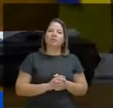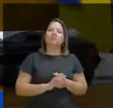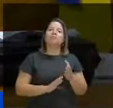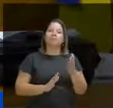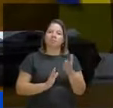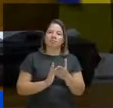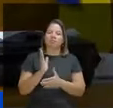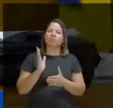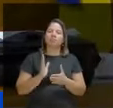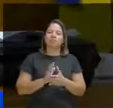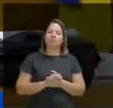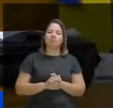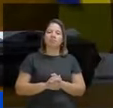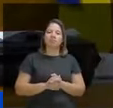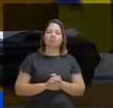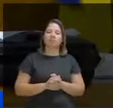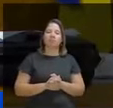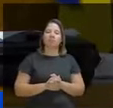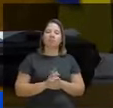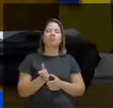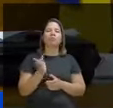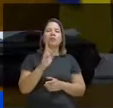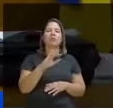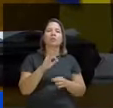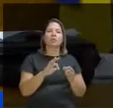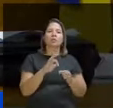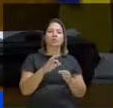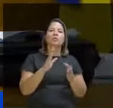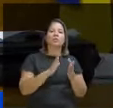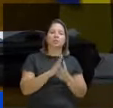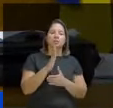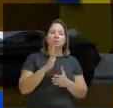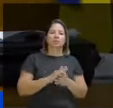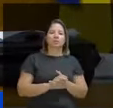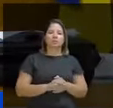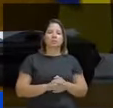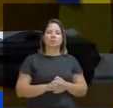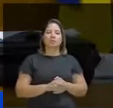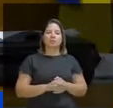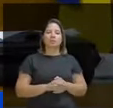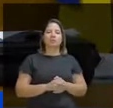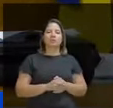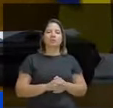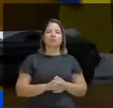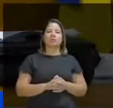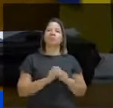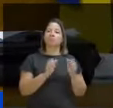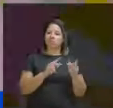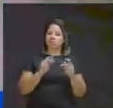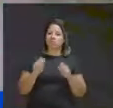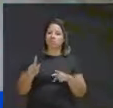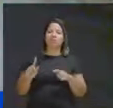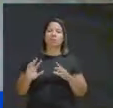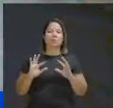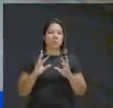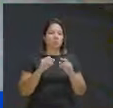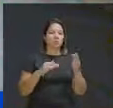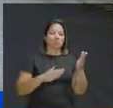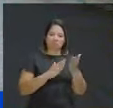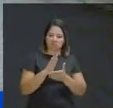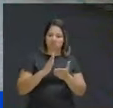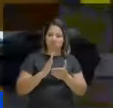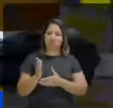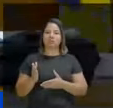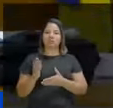Também, presidente, aprovo. Juíza Ariadne? Aprovado, excelência. Ok, doutora Sara, podemos aprovar, né? Então,